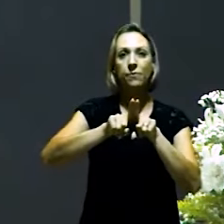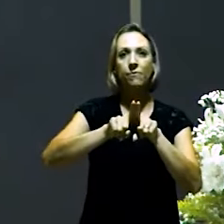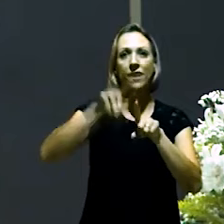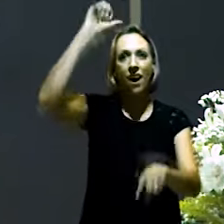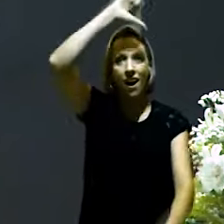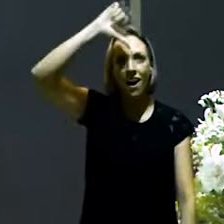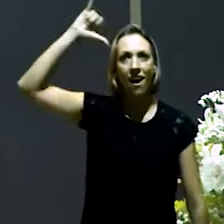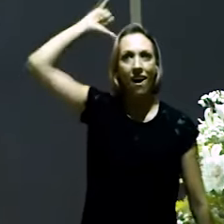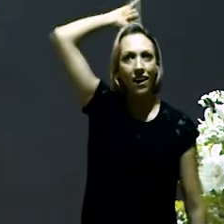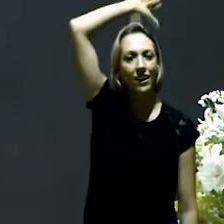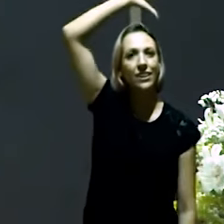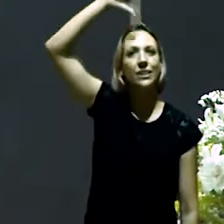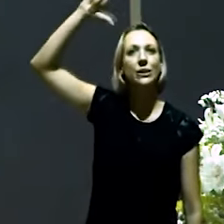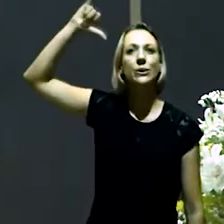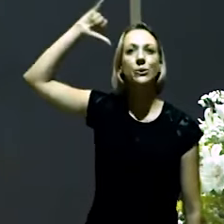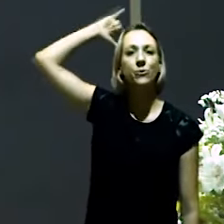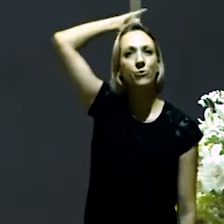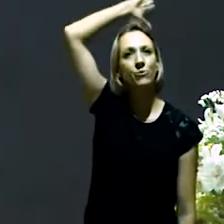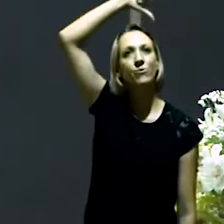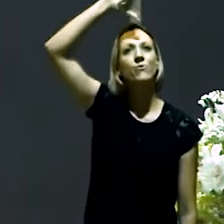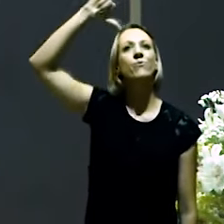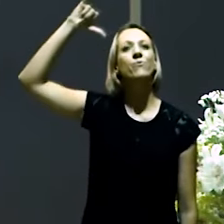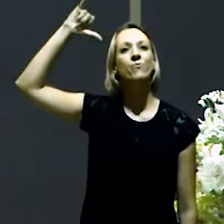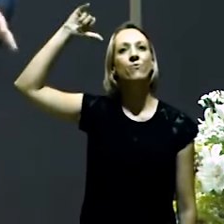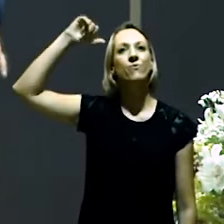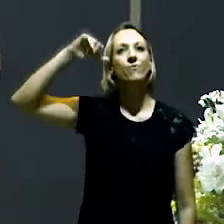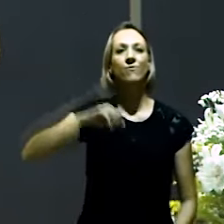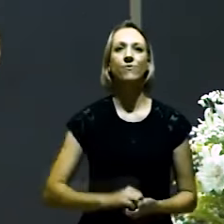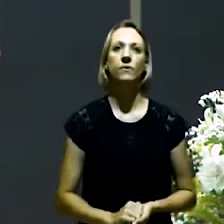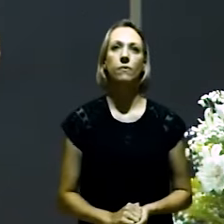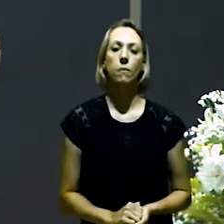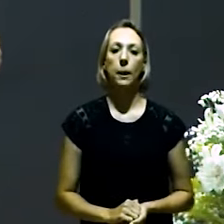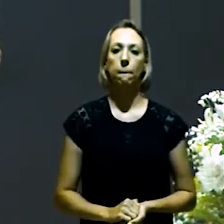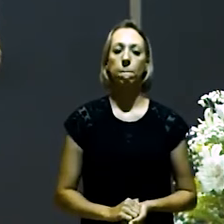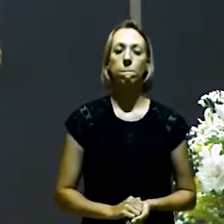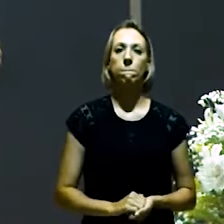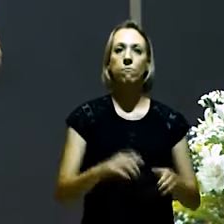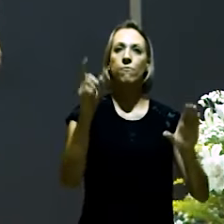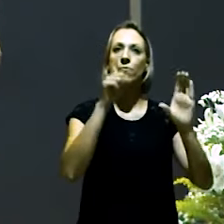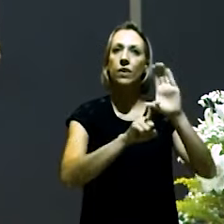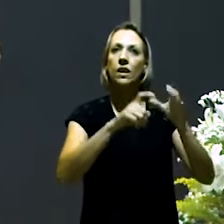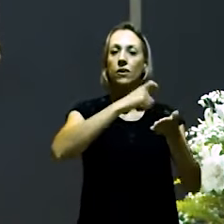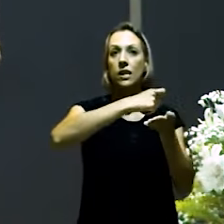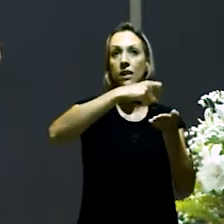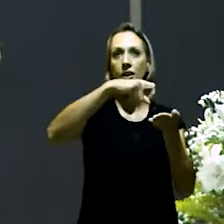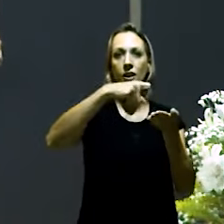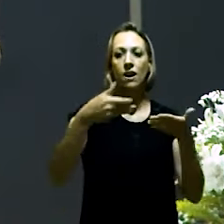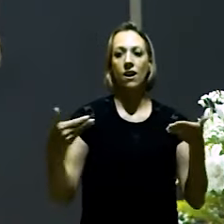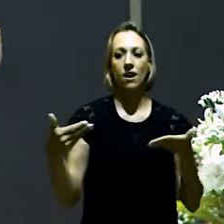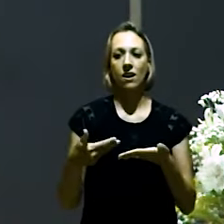ungir, molhar com alguma coisa. Alguma coisa foi derramada sobre esse escrito de dívida, e